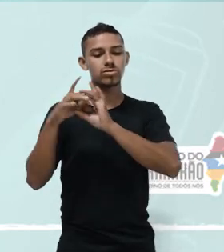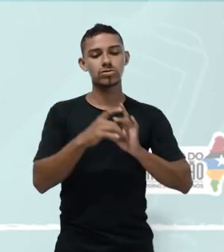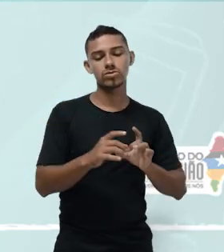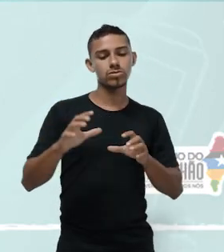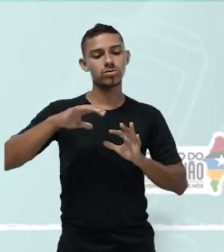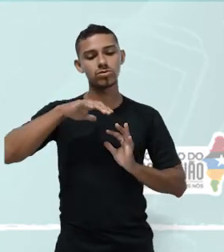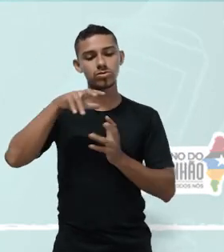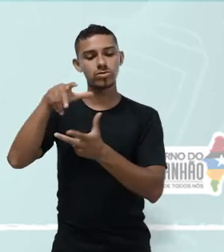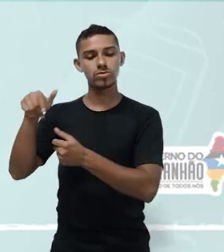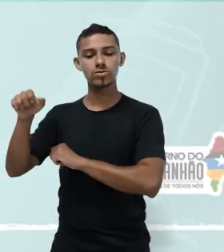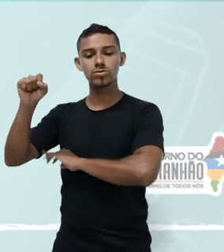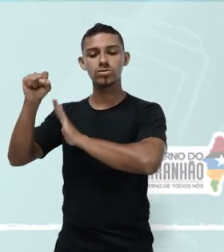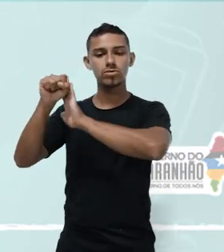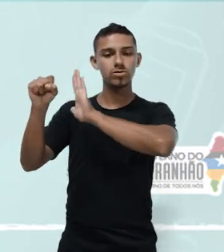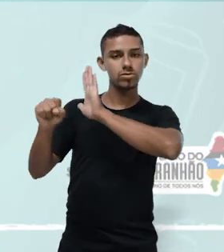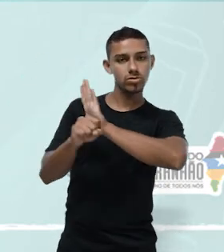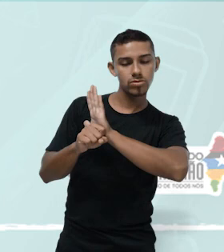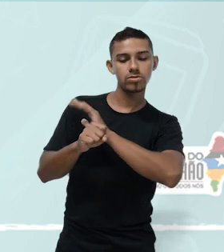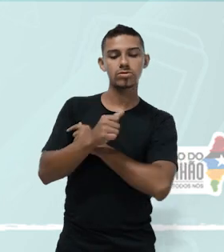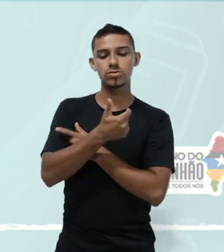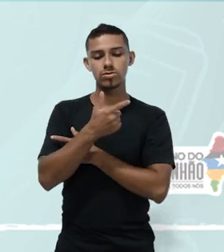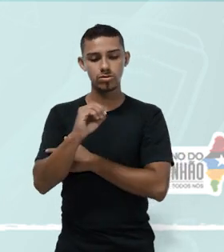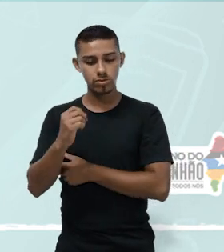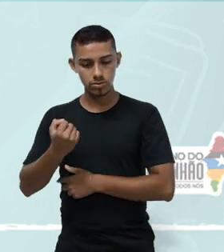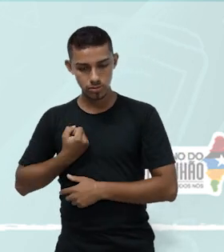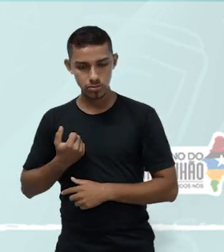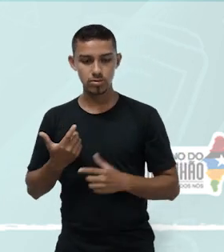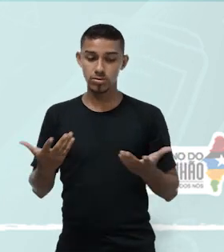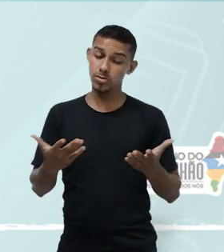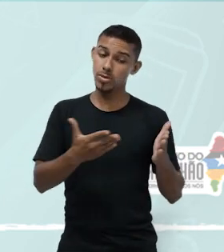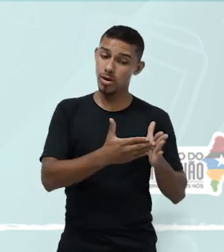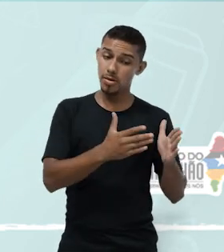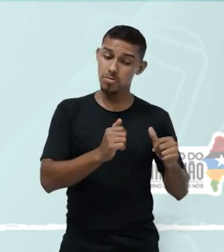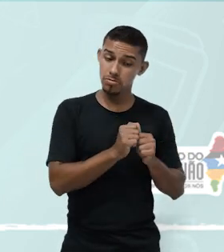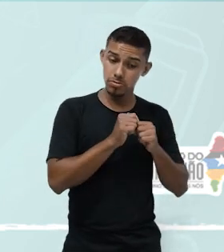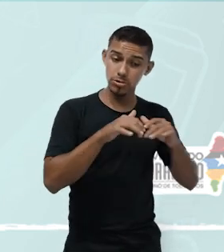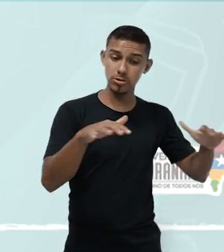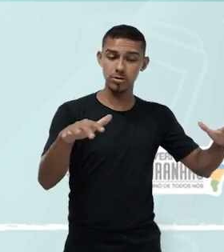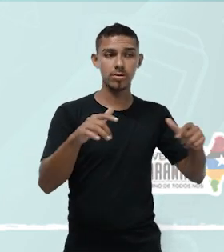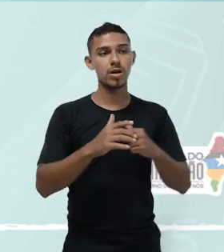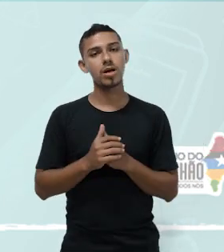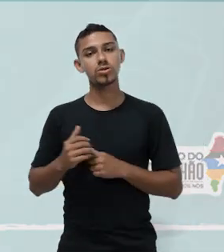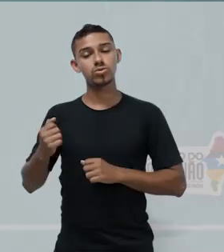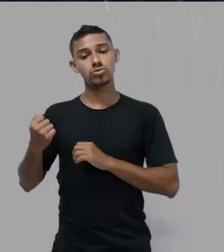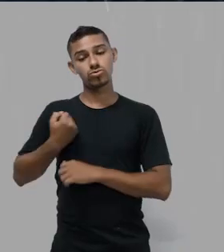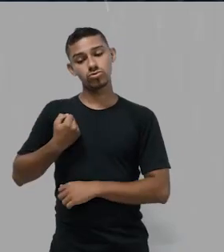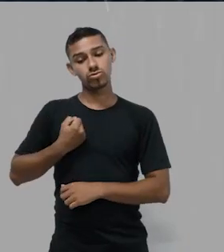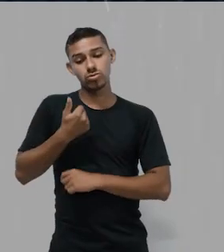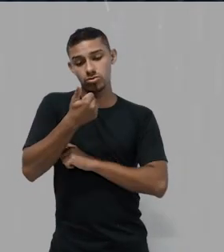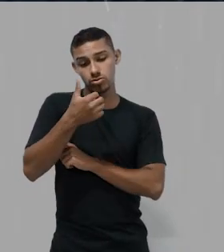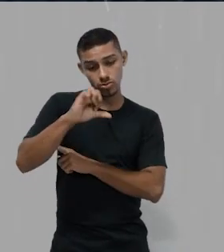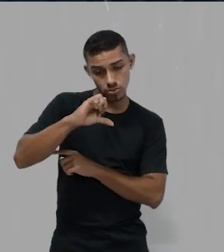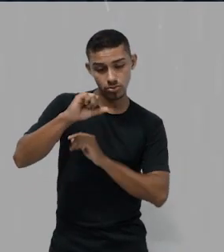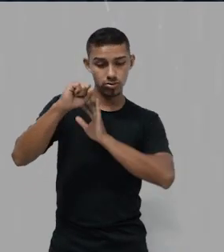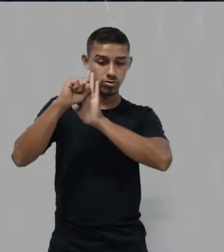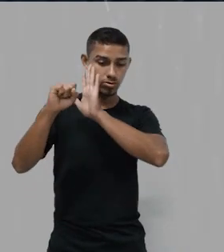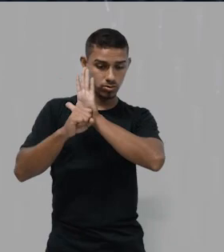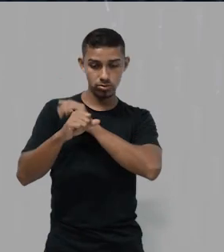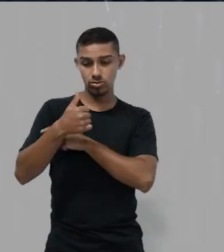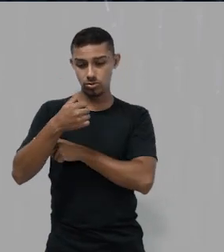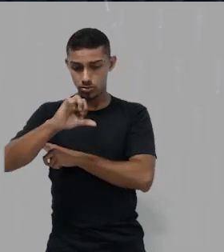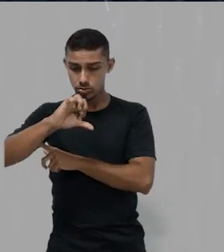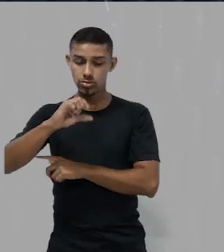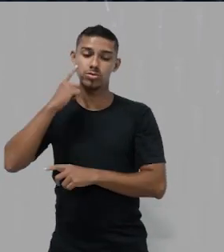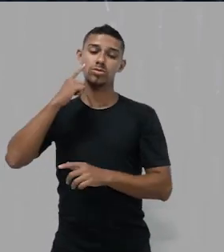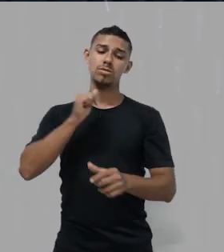século XX tinha dado uma guinada gigantesca. No século XIX, você já tem uma série de mudanças, né, daqueles estilos que eu falei